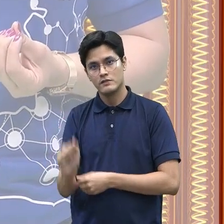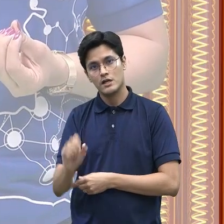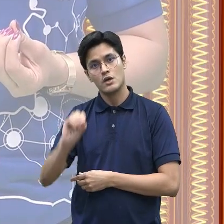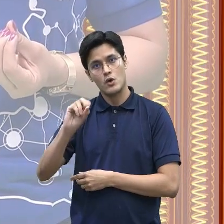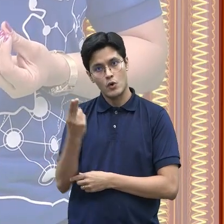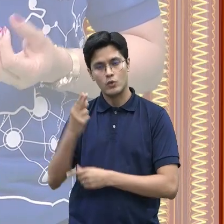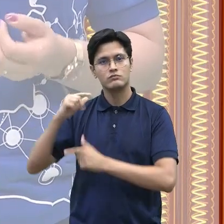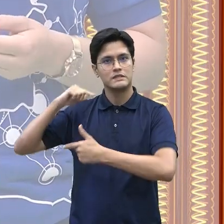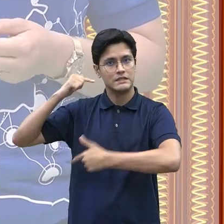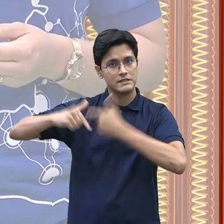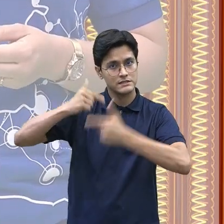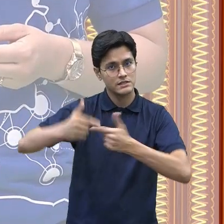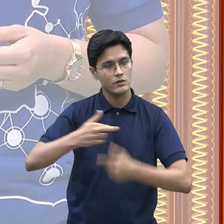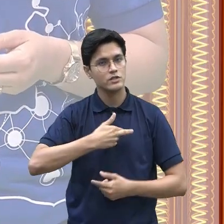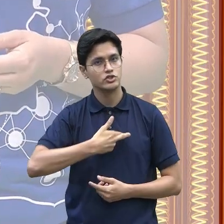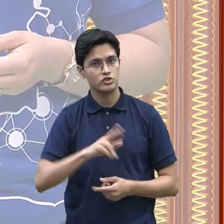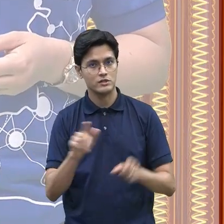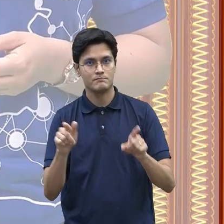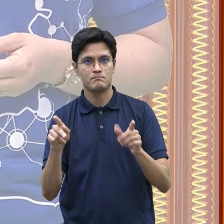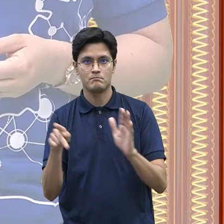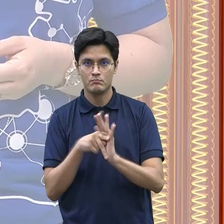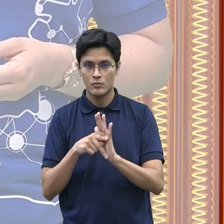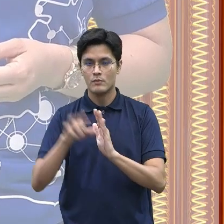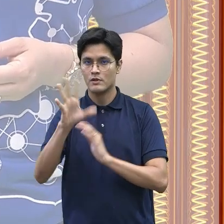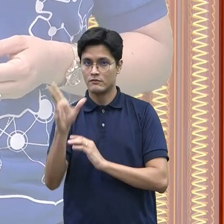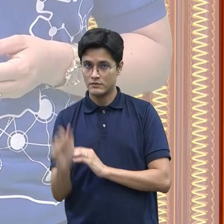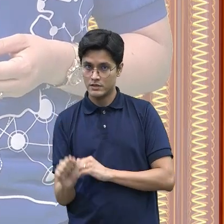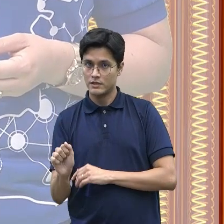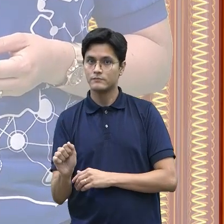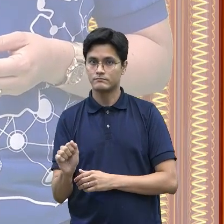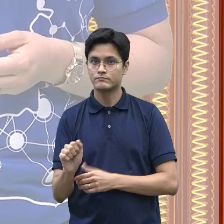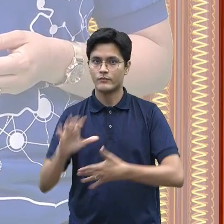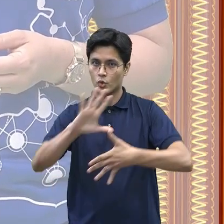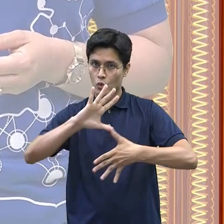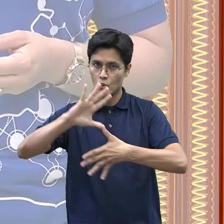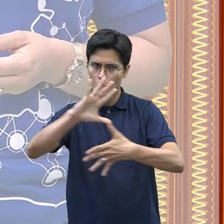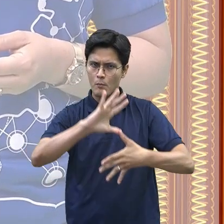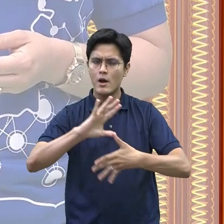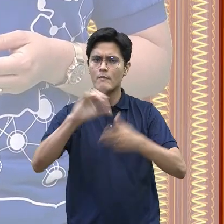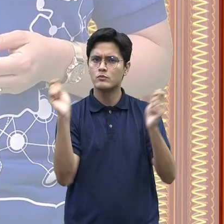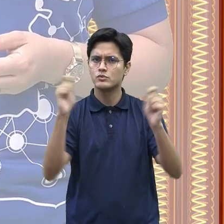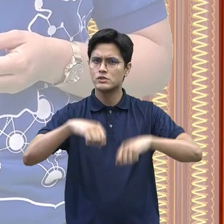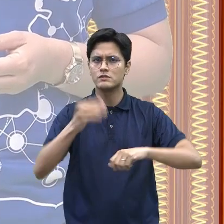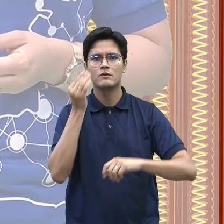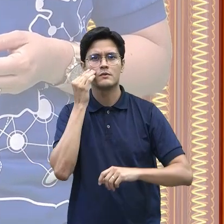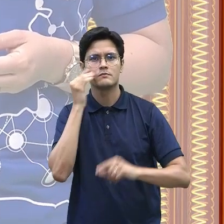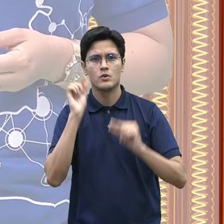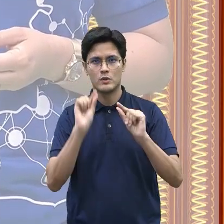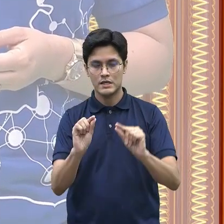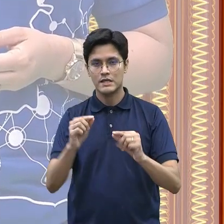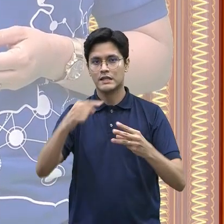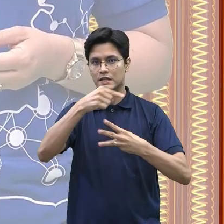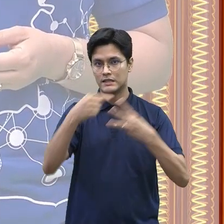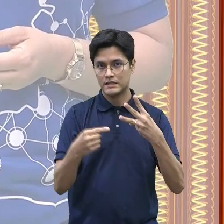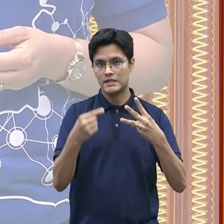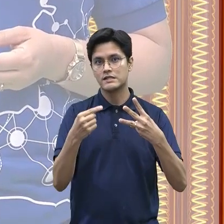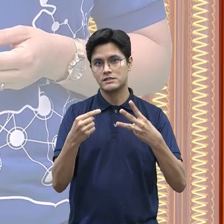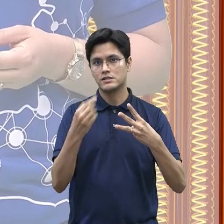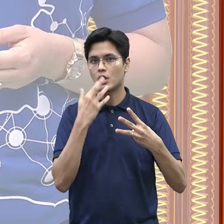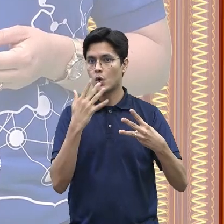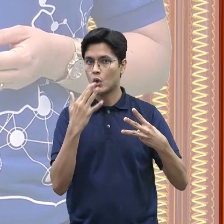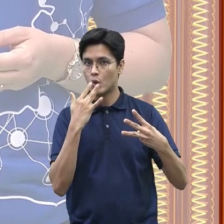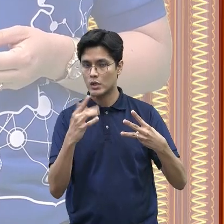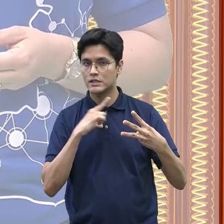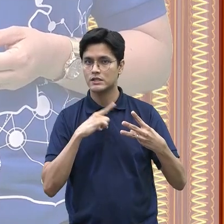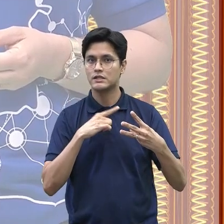africana religiosa. Nós trouxemos aqui um mapa para vocês, em que vocês podem observar aqui 3 cores, né? Nós